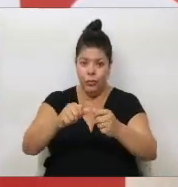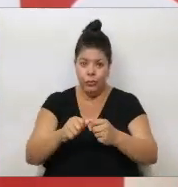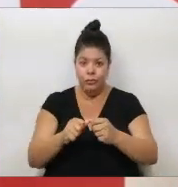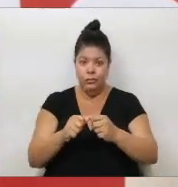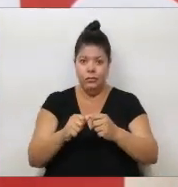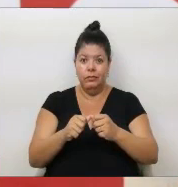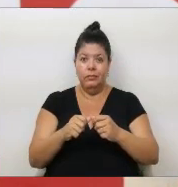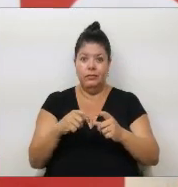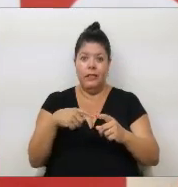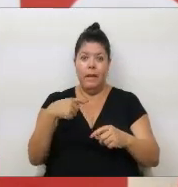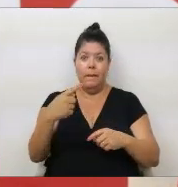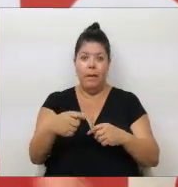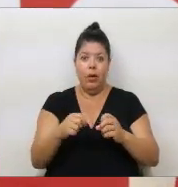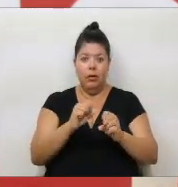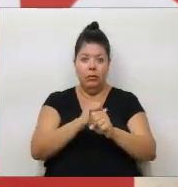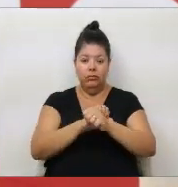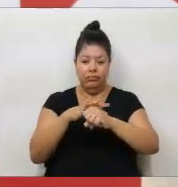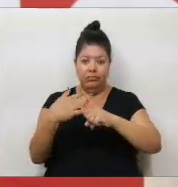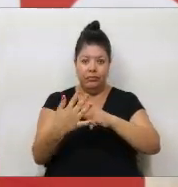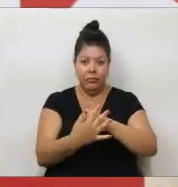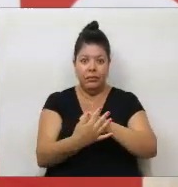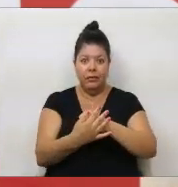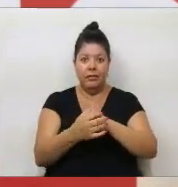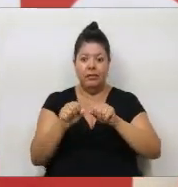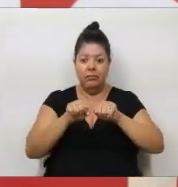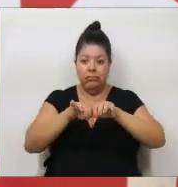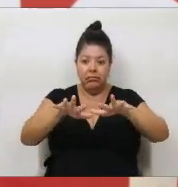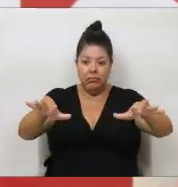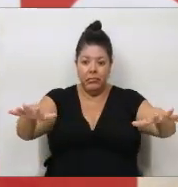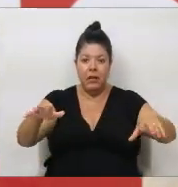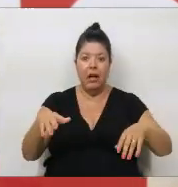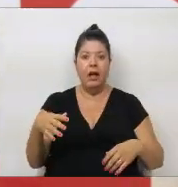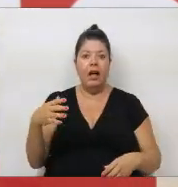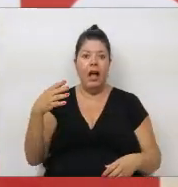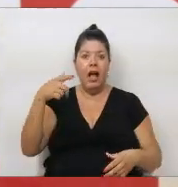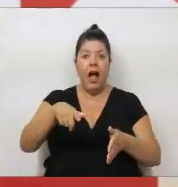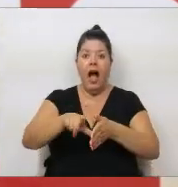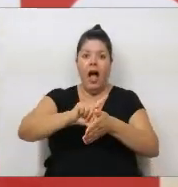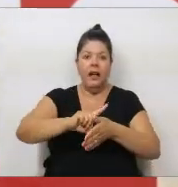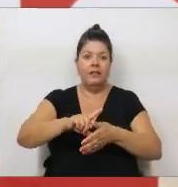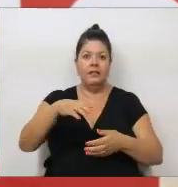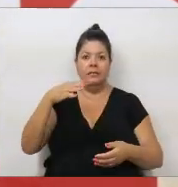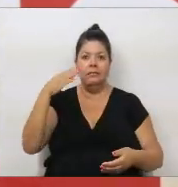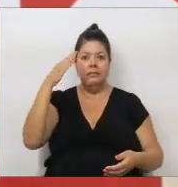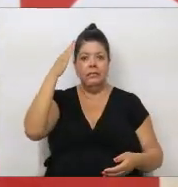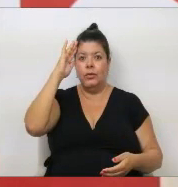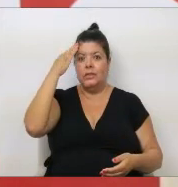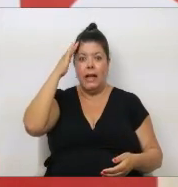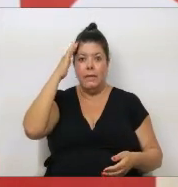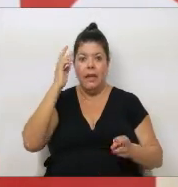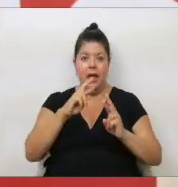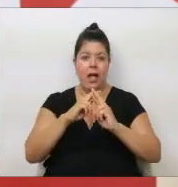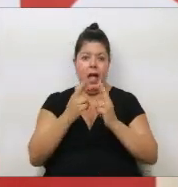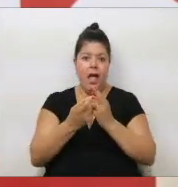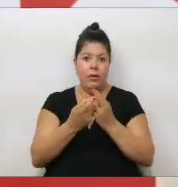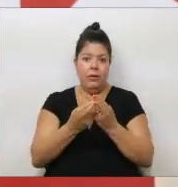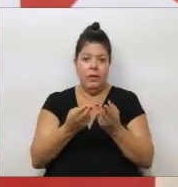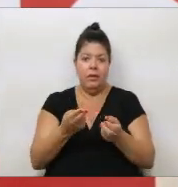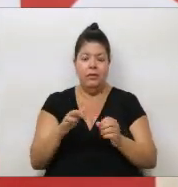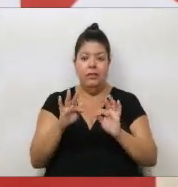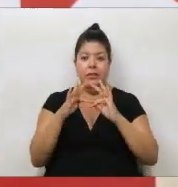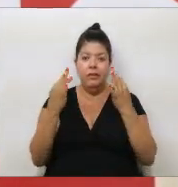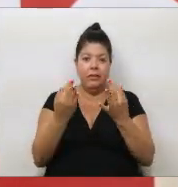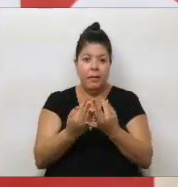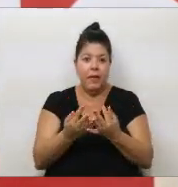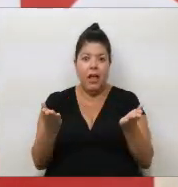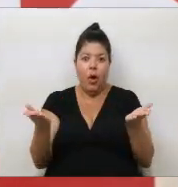Covid aí... Pô, a gente não sabia fazer uma reunião virtual, hoje a gente faz reunião de família e festa de família virtual, né?